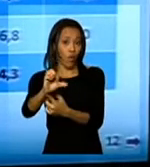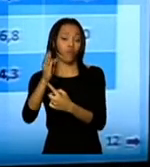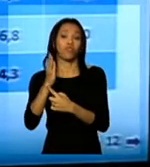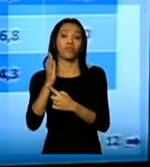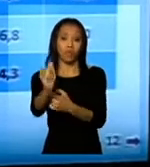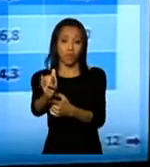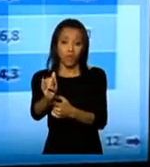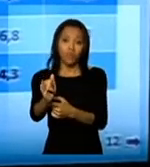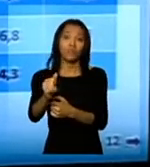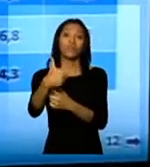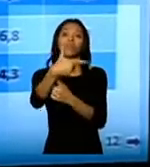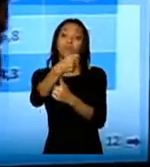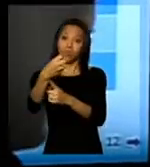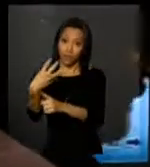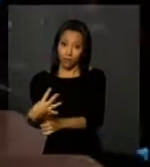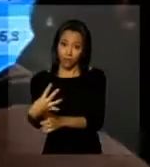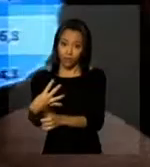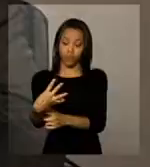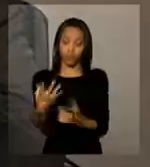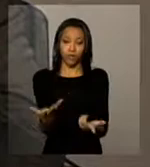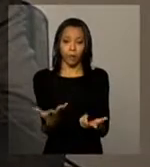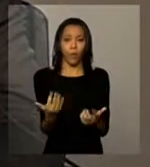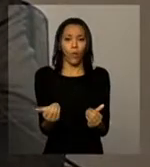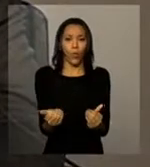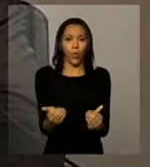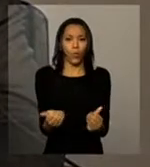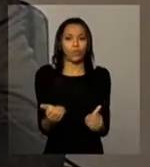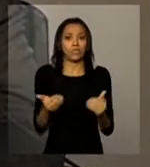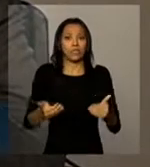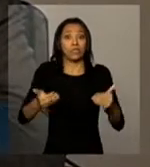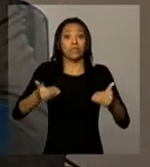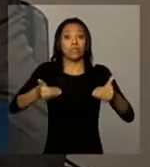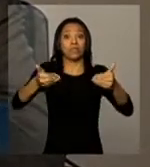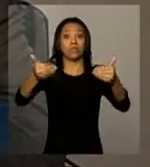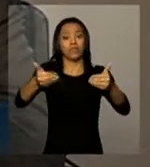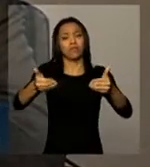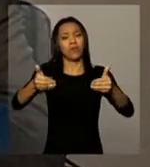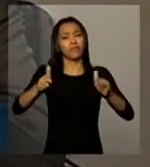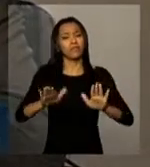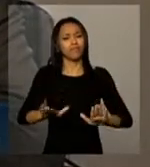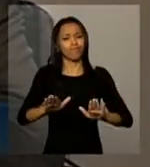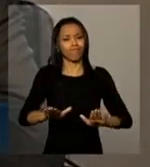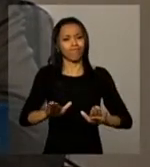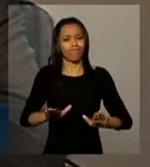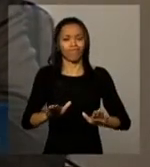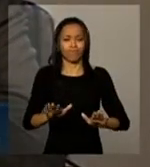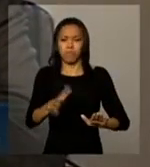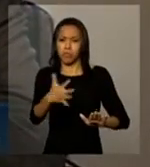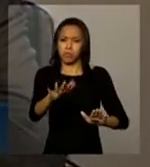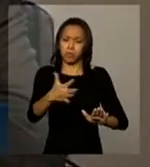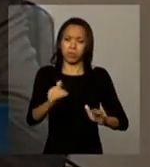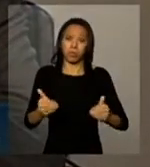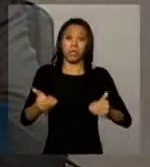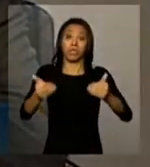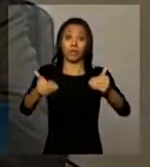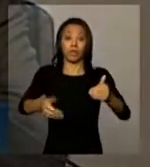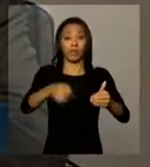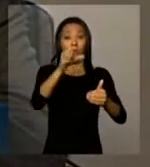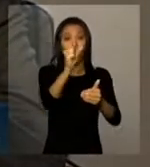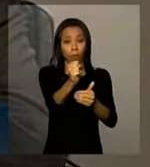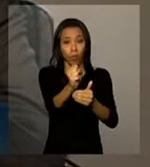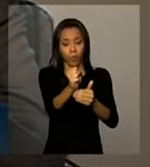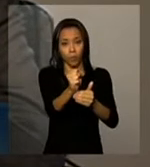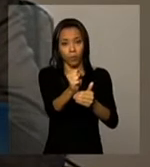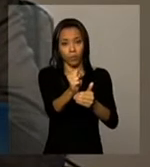em 2014. O crescimento aí é um crescimento moderado, é um crescimento de aproximadamente